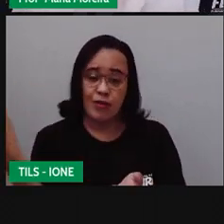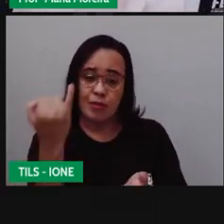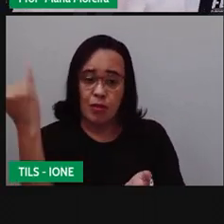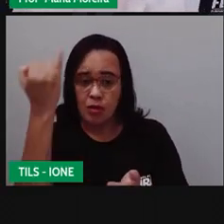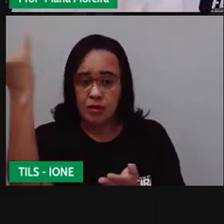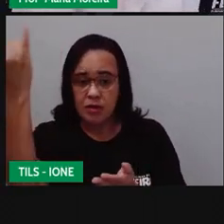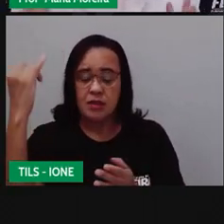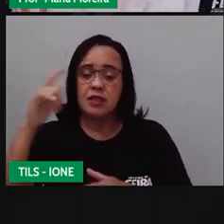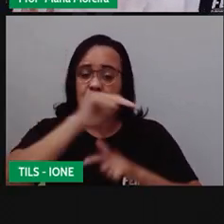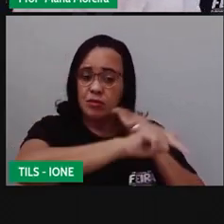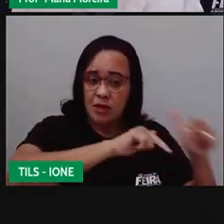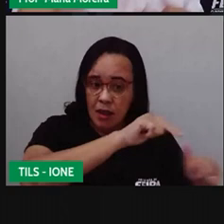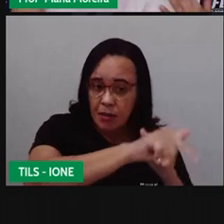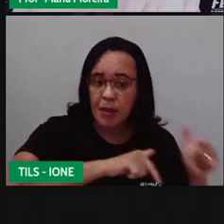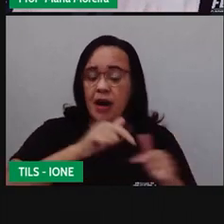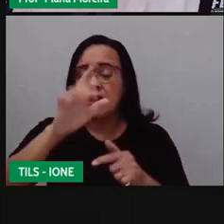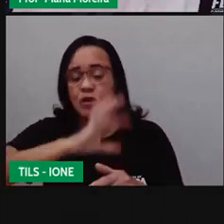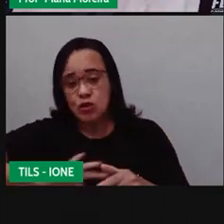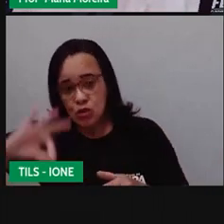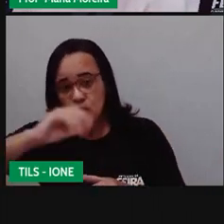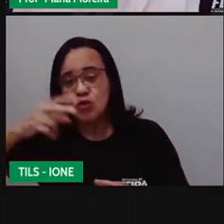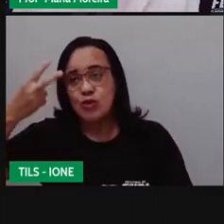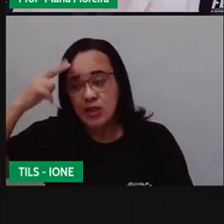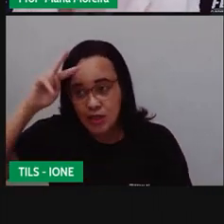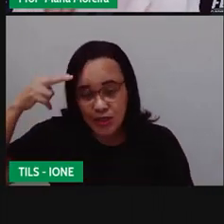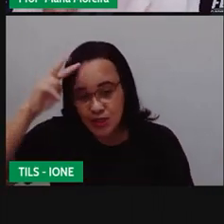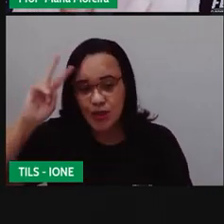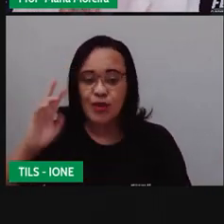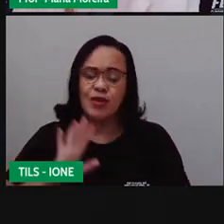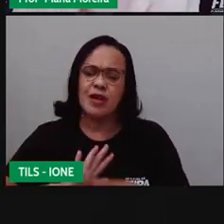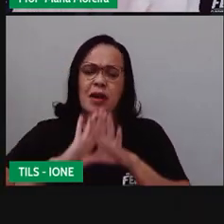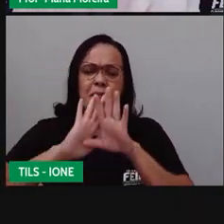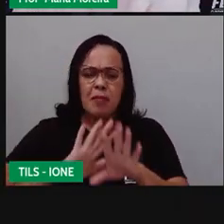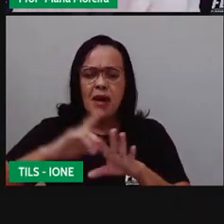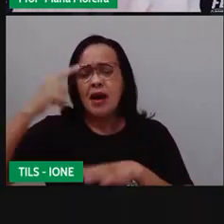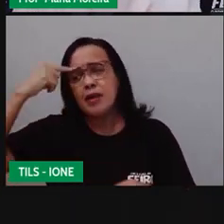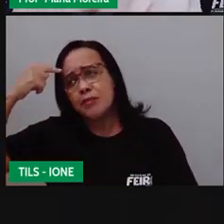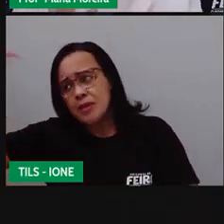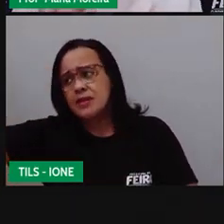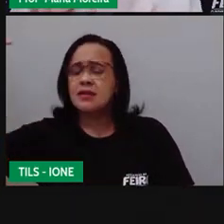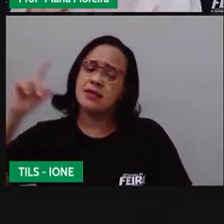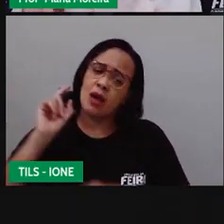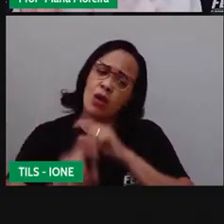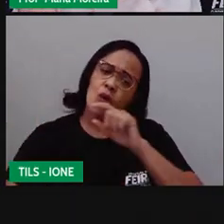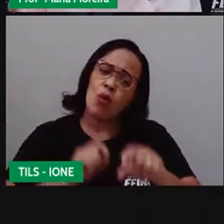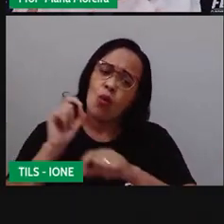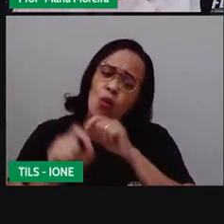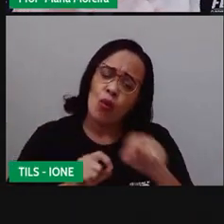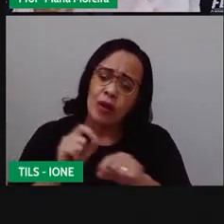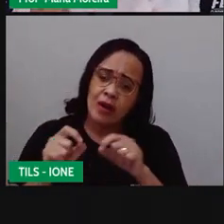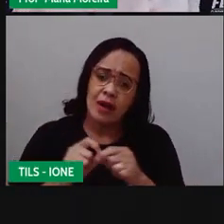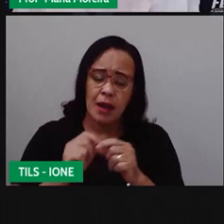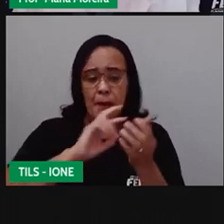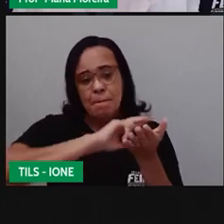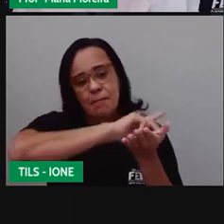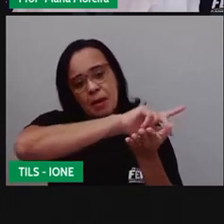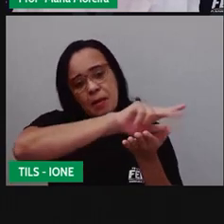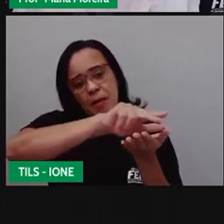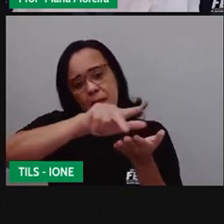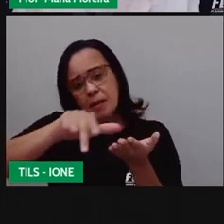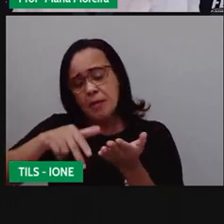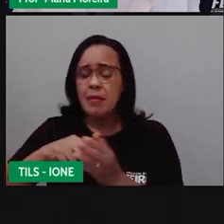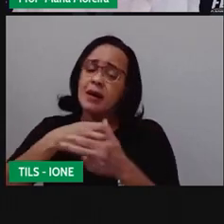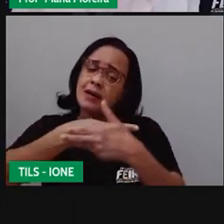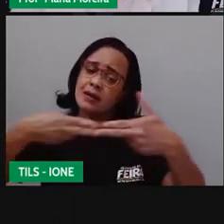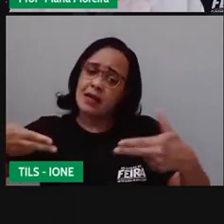para o trabalho, para tudo. Já falamos da história, mas vamos pensar aqui agora. E as formas dessas embalagens, será